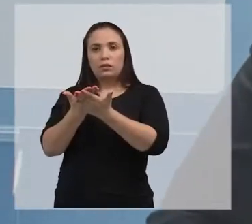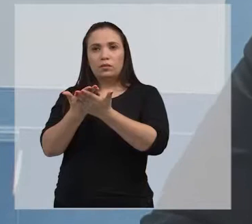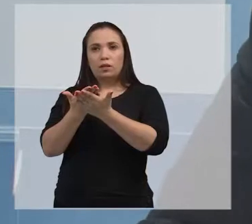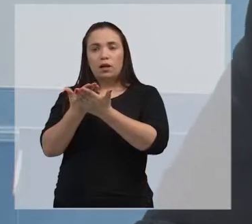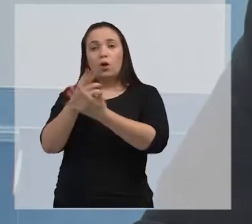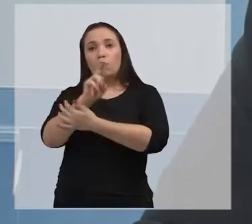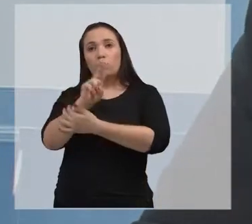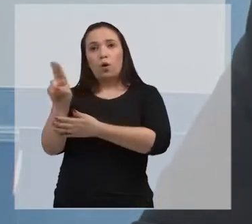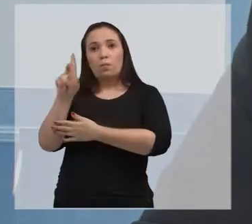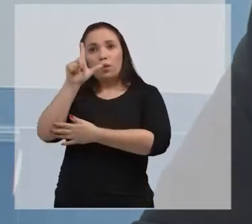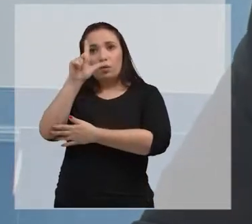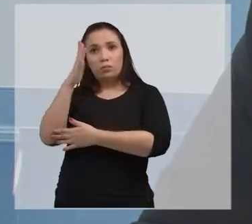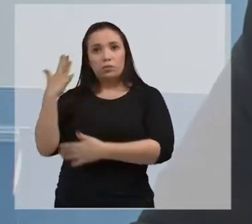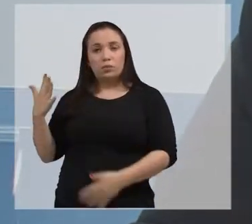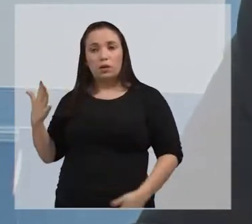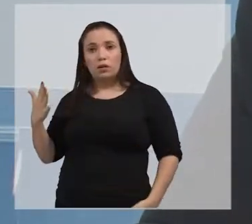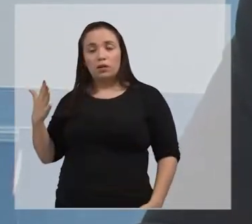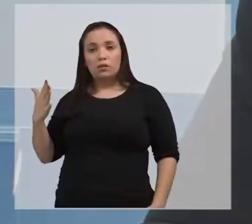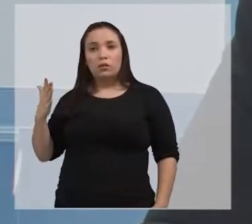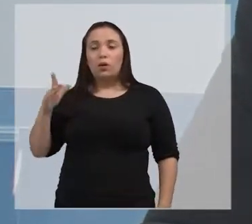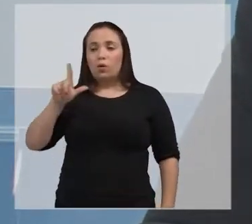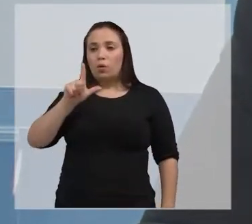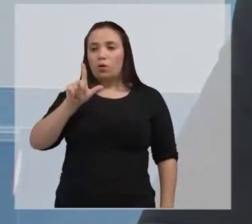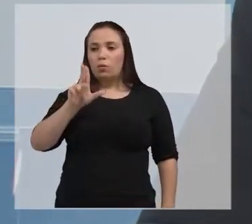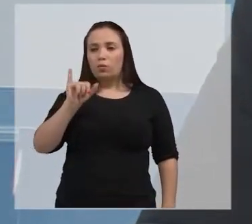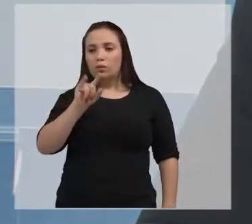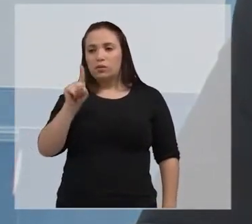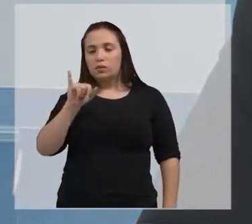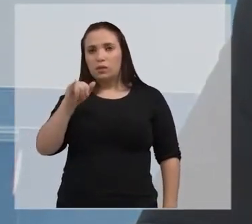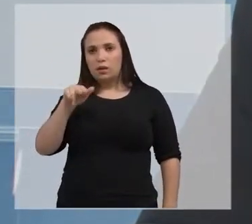o nome da Luziane só não vai ficar Luziane